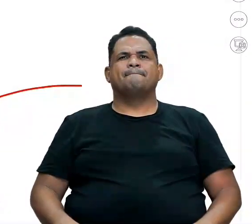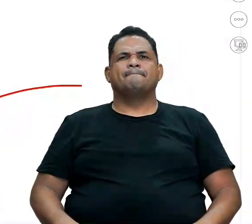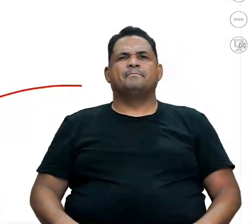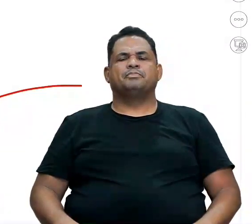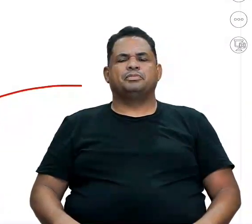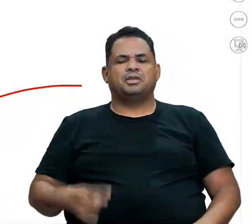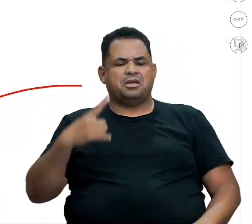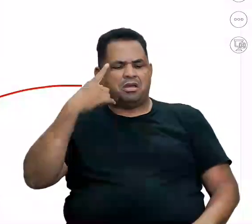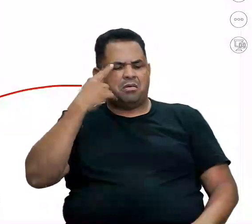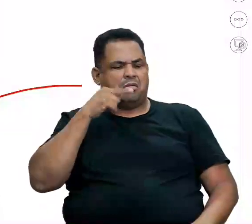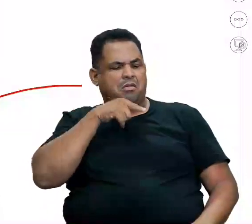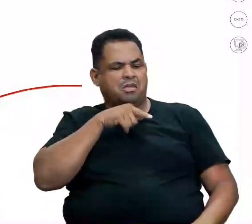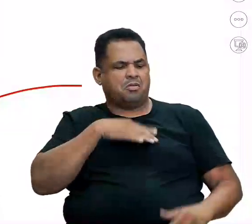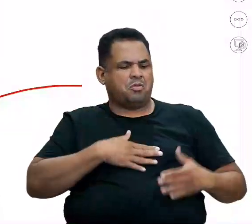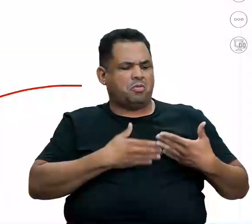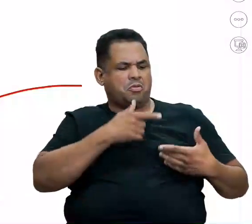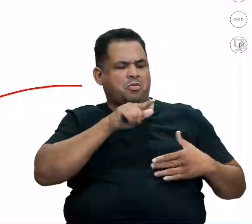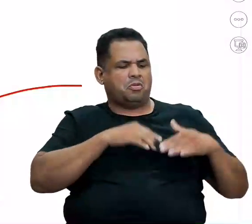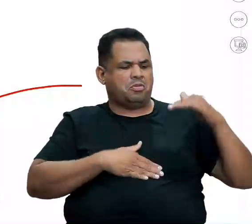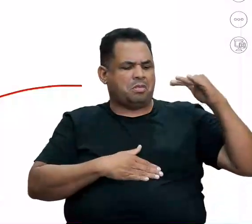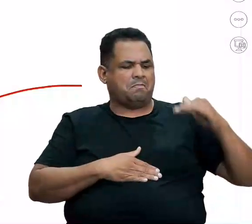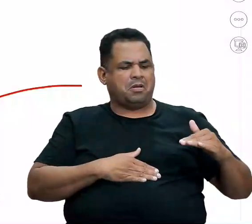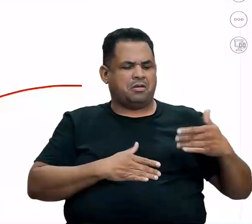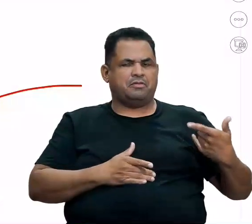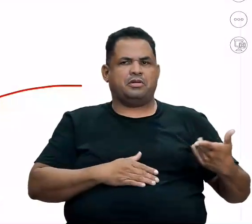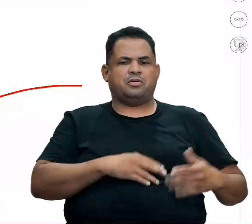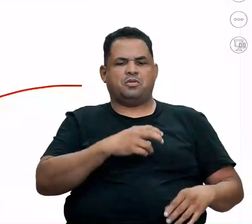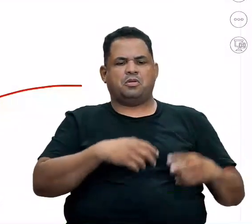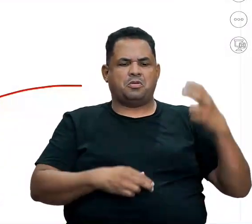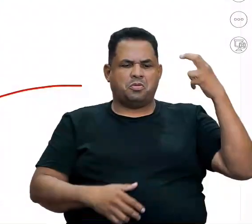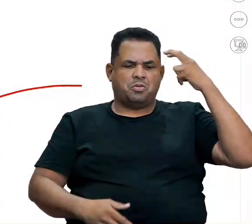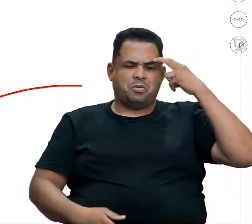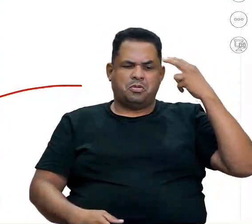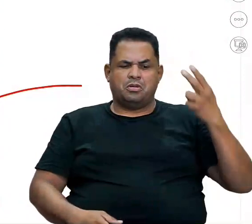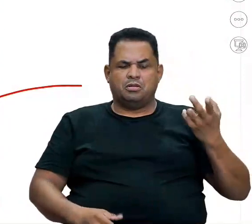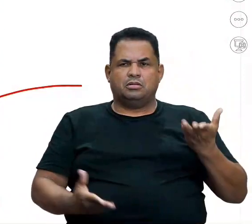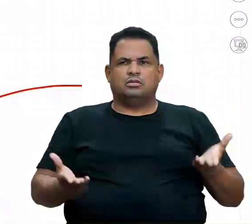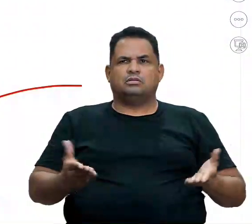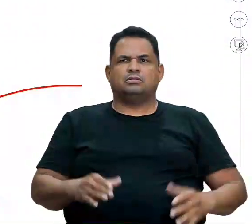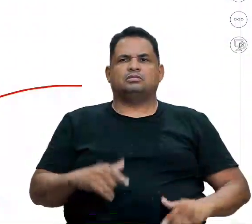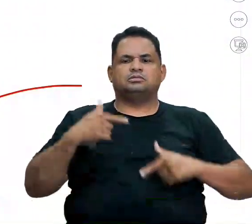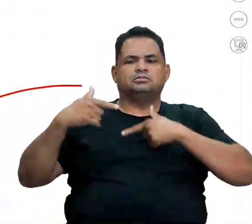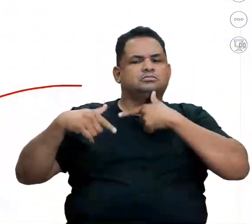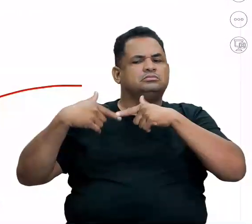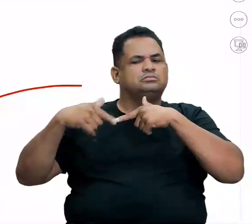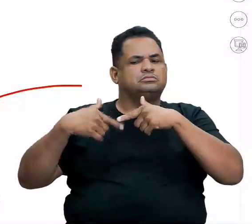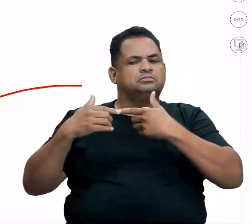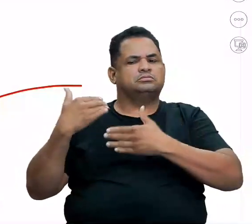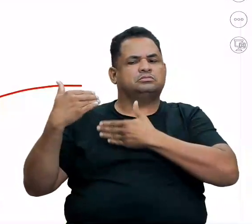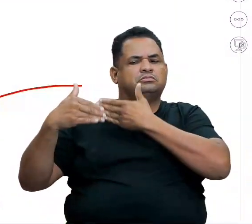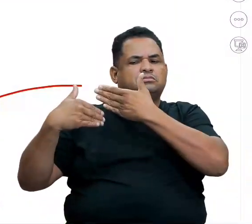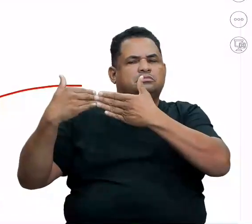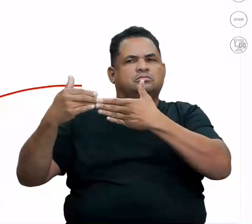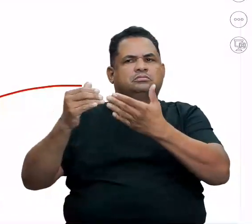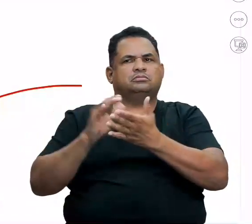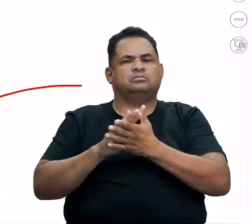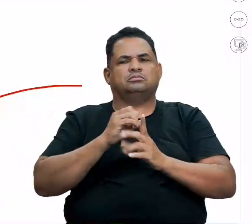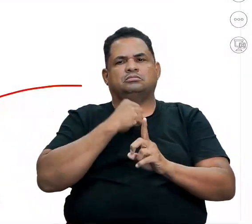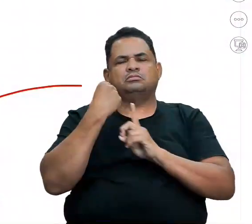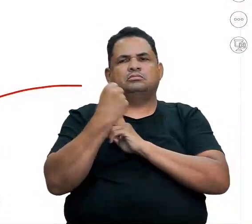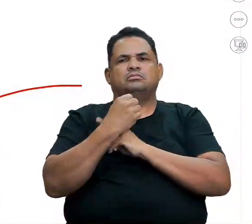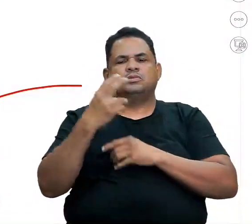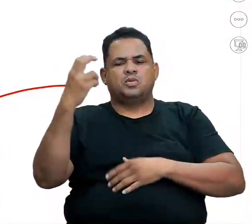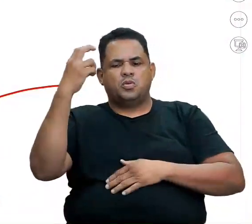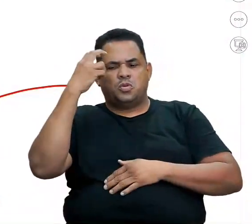taxarem a cultura do outro como inferior. E isso vai sendo reproduzido dentro de uma sociedade de uma forma cultural, de uma